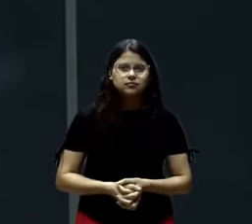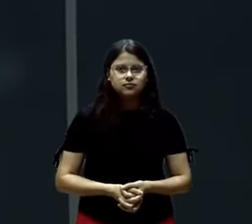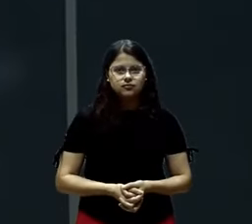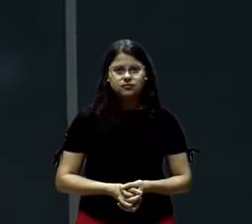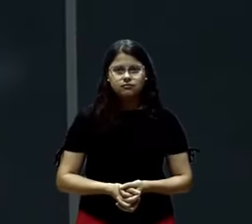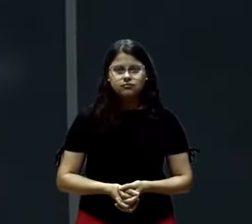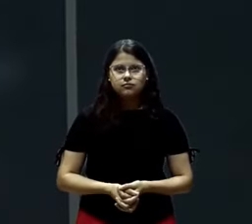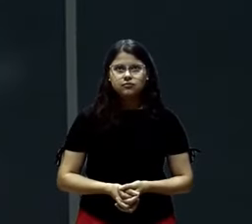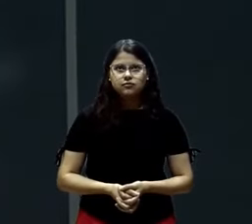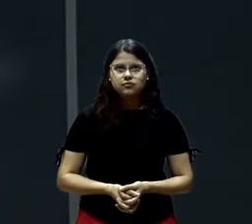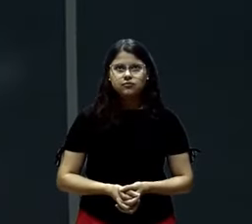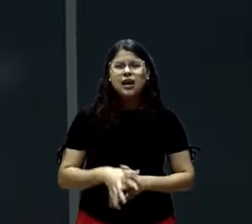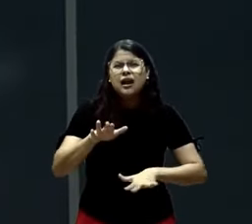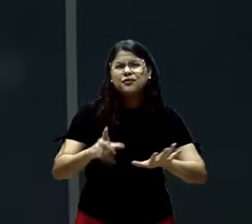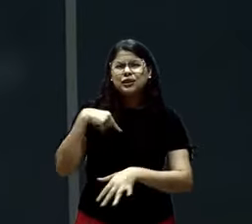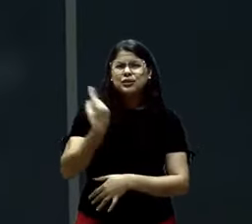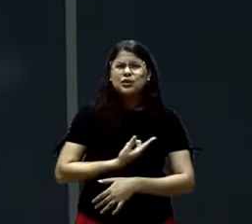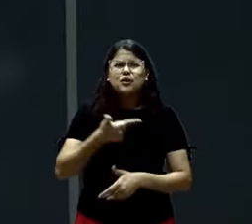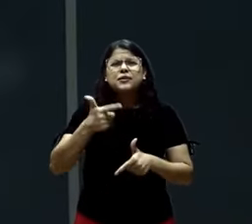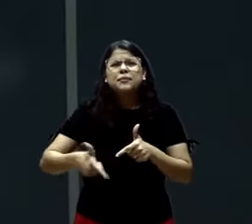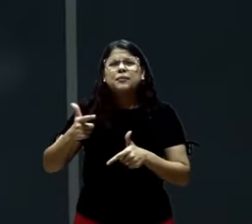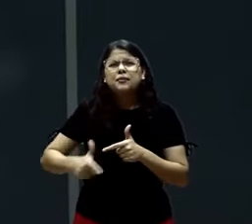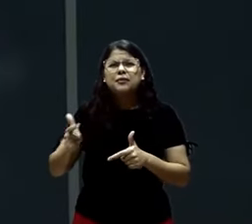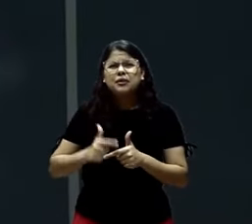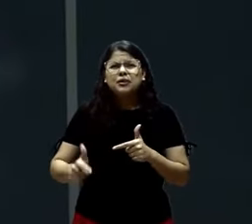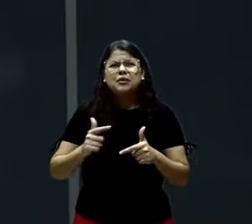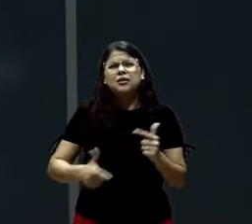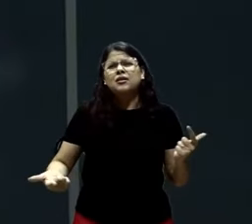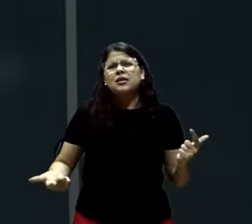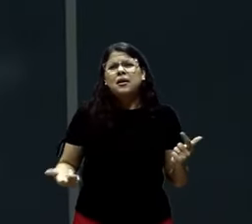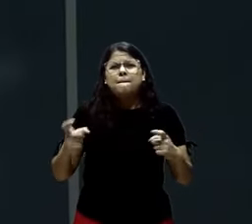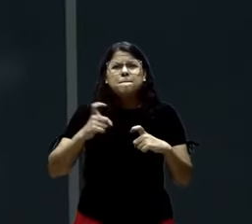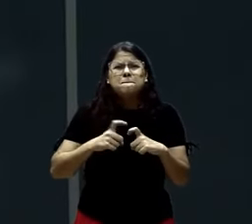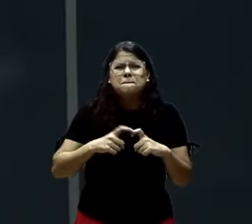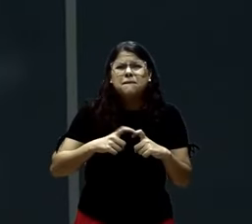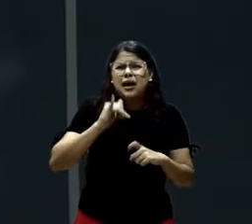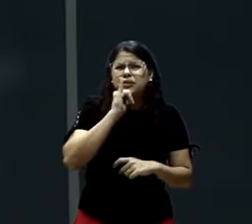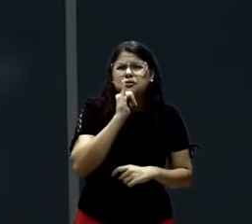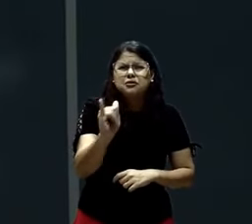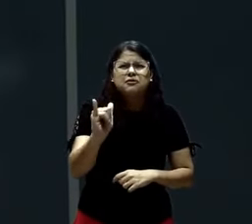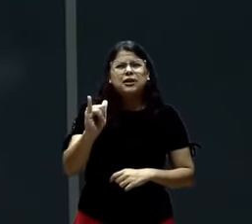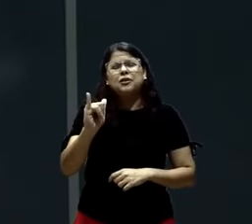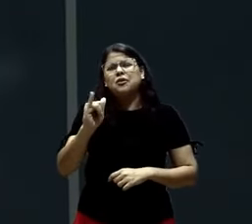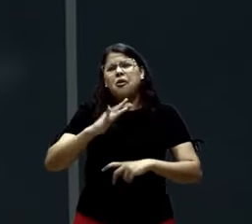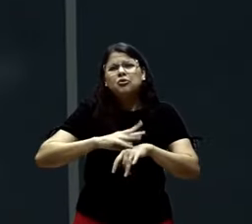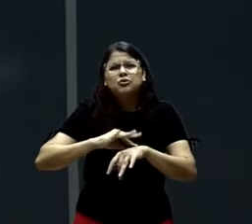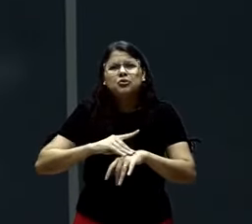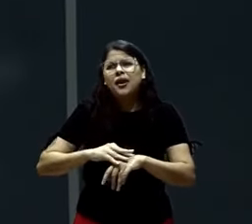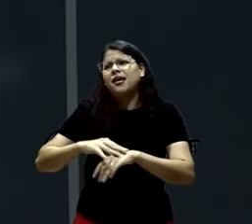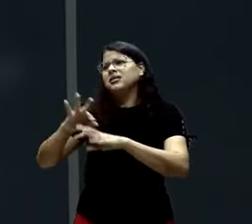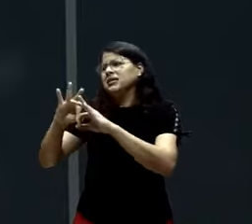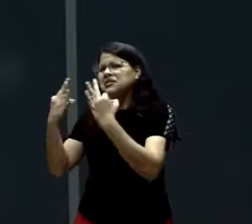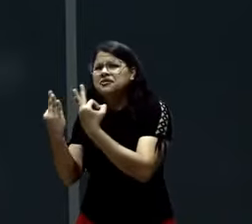Quando nós estamos em crise, em problema, diagnóstico ruim de médico, problema na